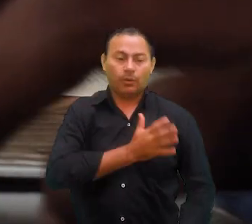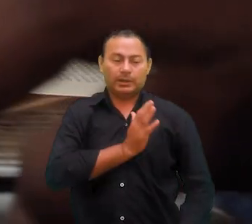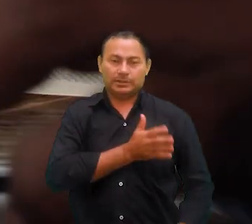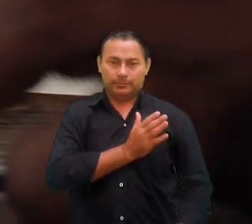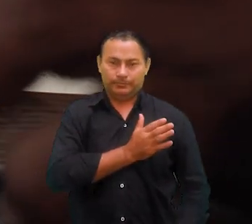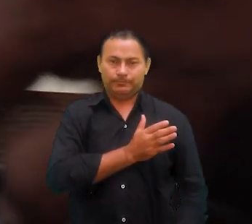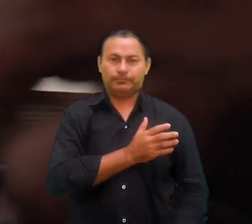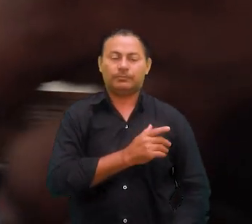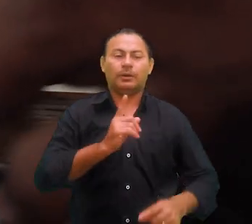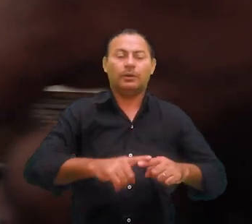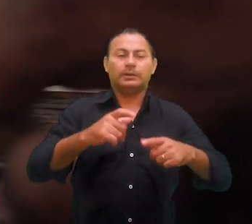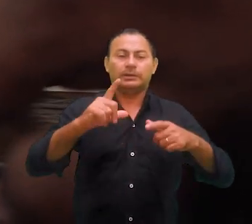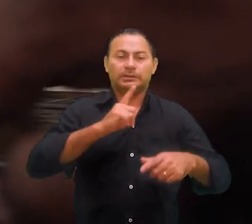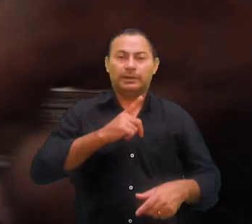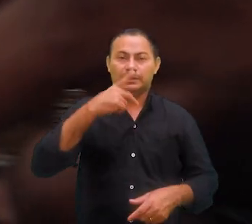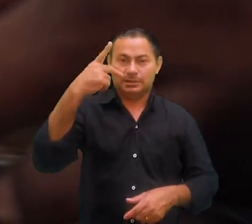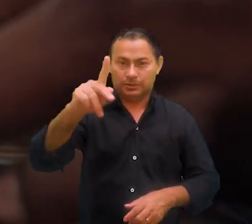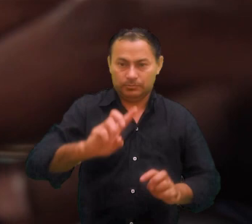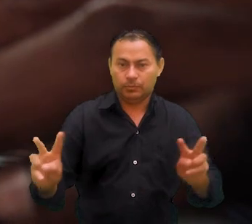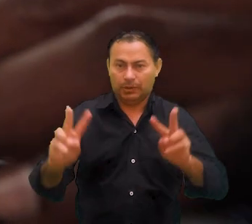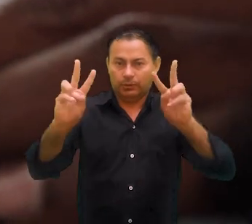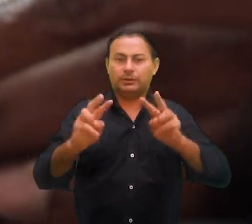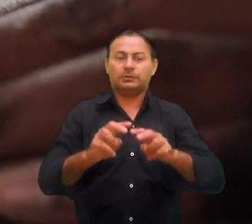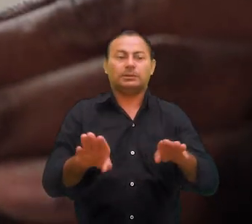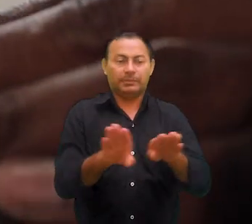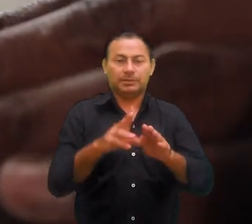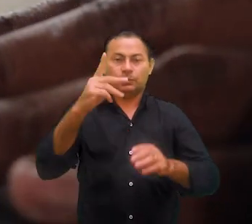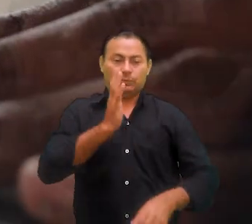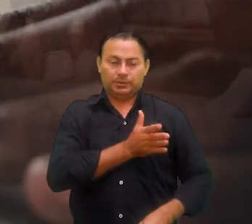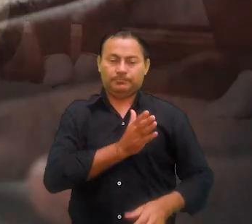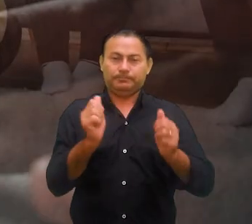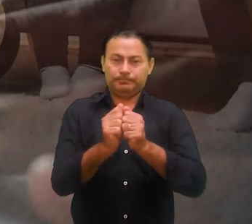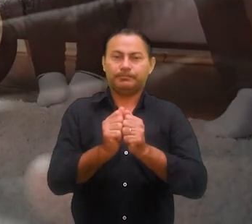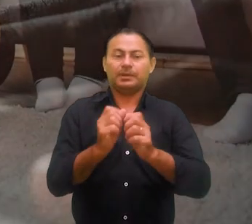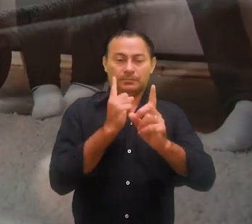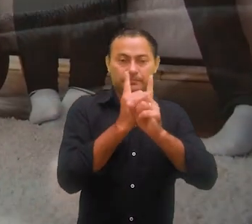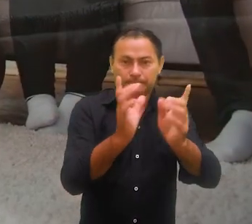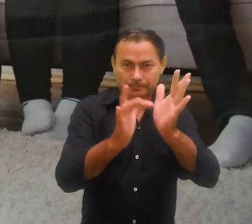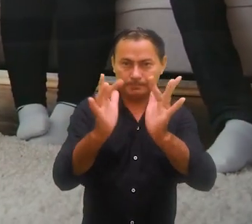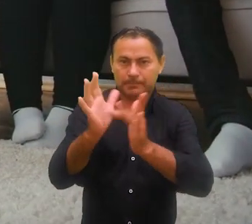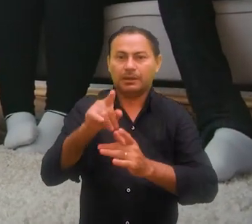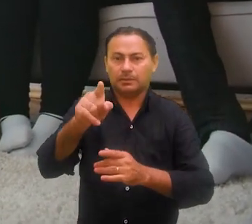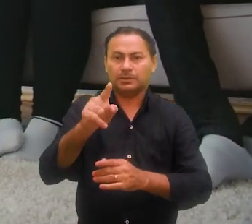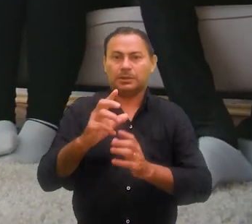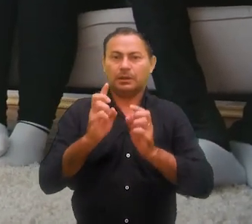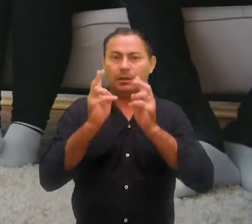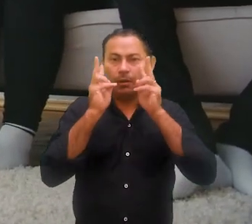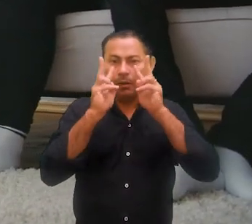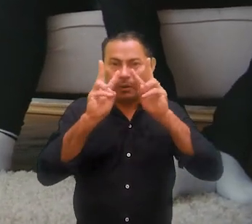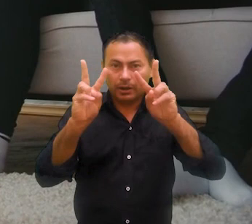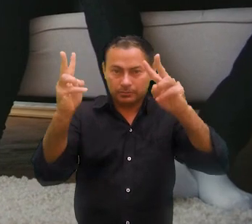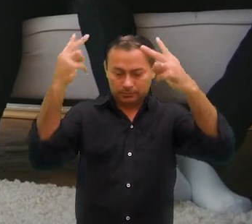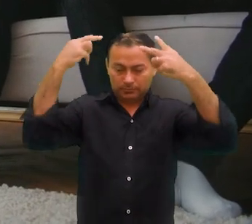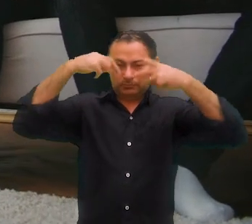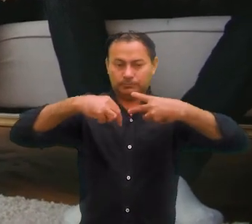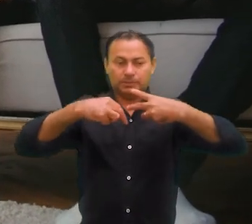onde está o seu coração. Porque onde estiverem os seus valores, ali o seu coração estará. Como discípulo de Jesus Cristo, você que